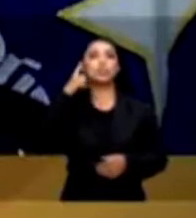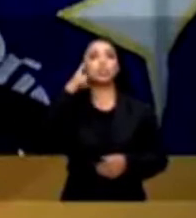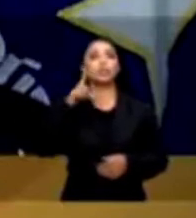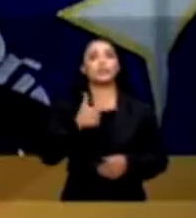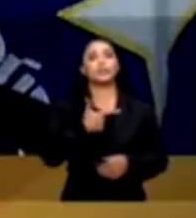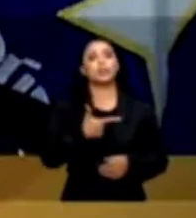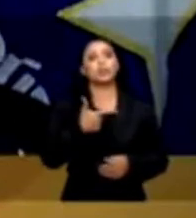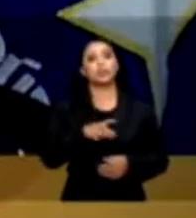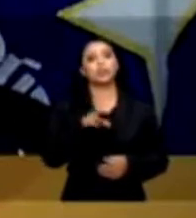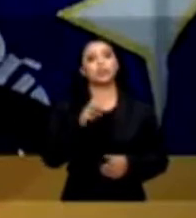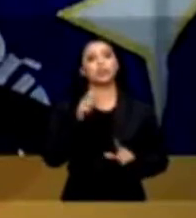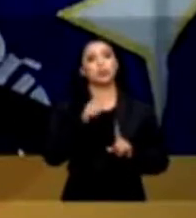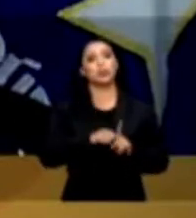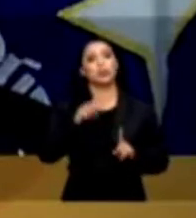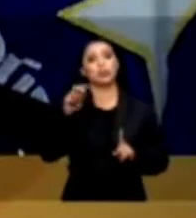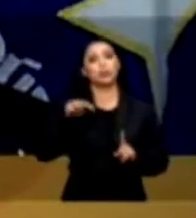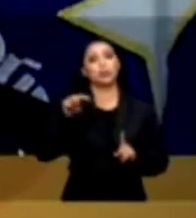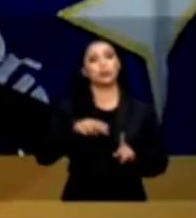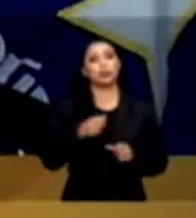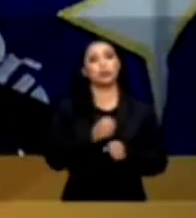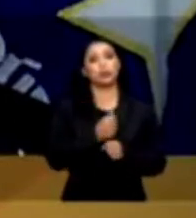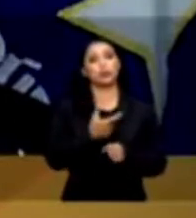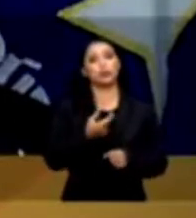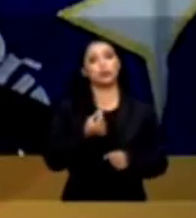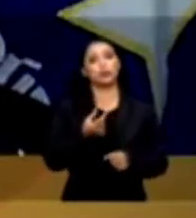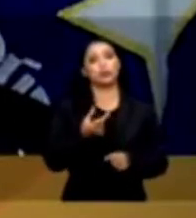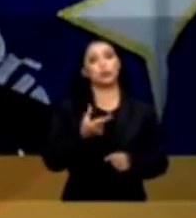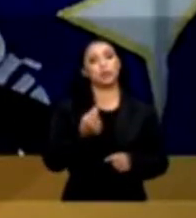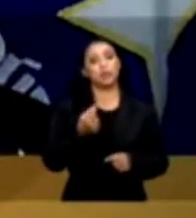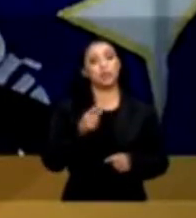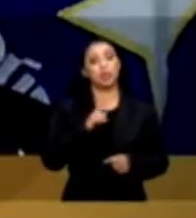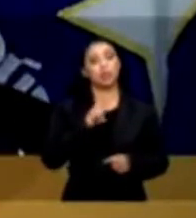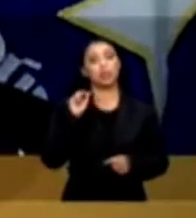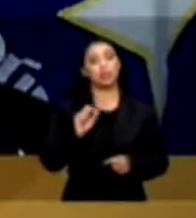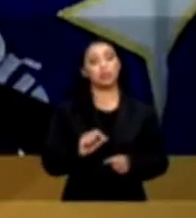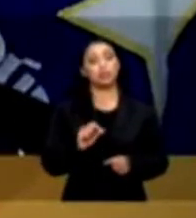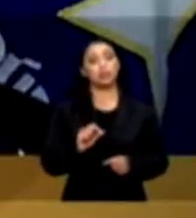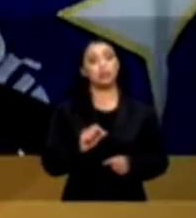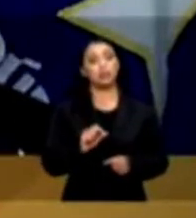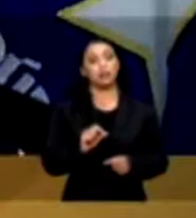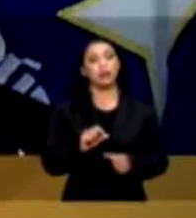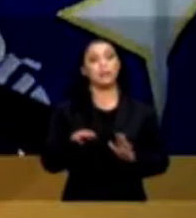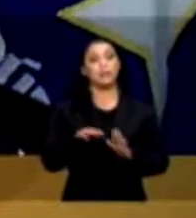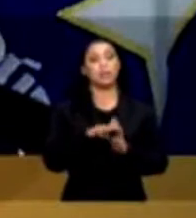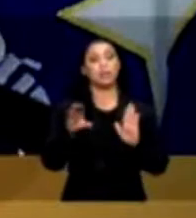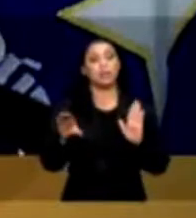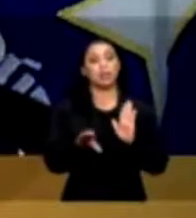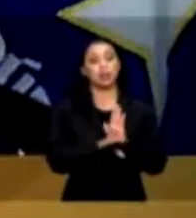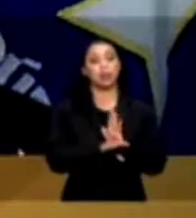de novembro de 2010, deferiu medida cautelar na ADI